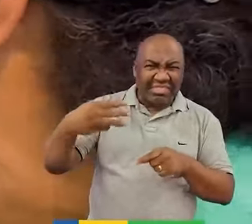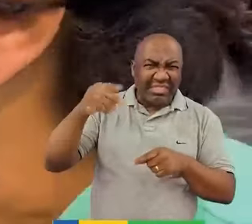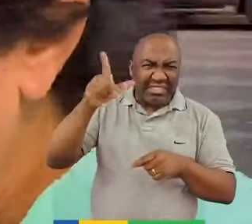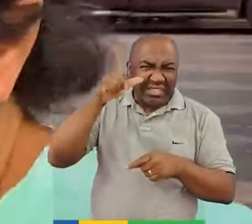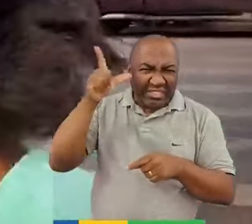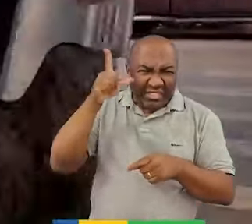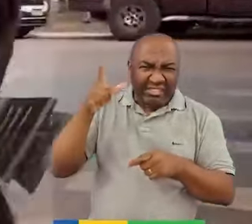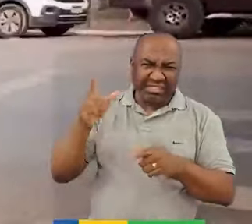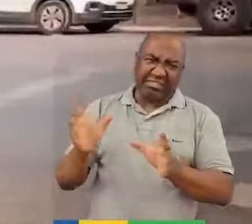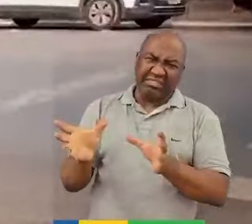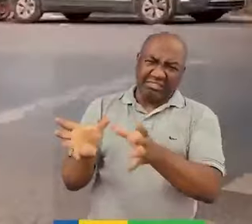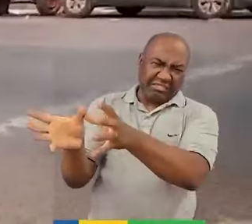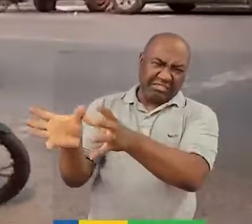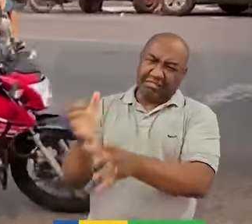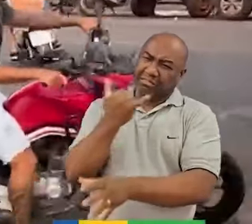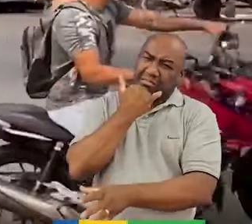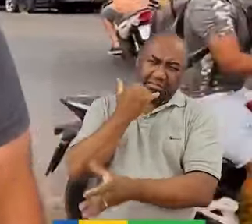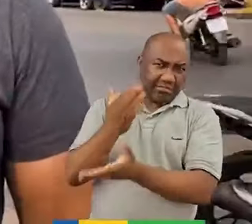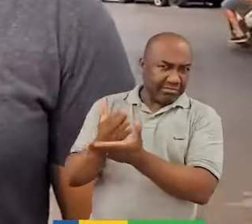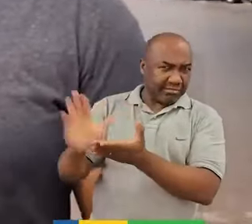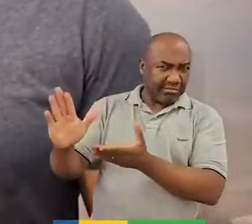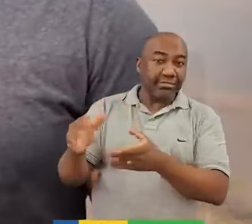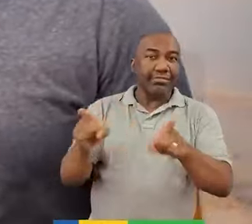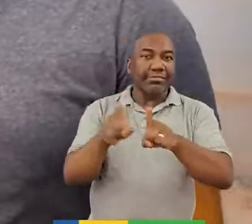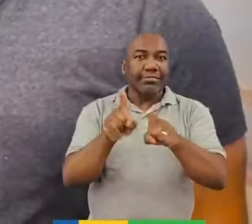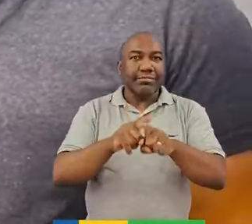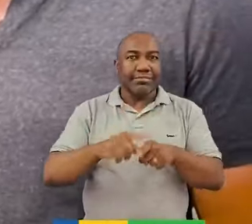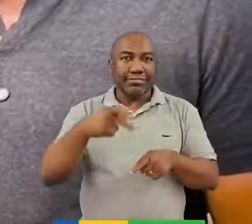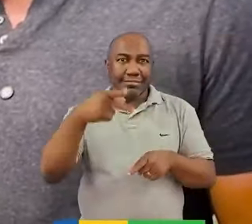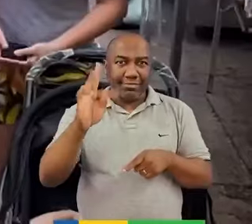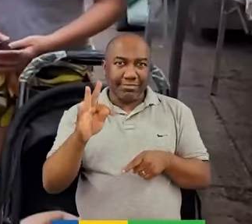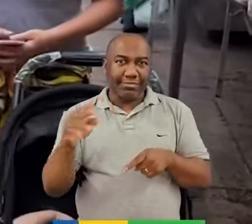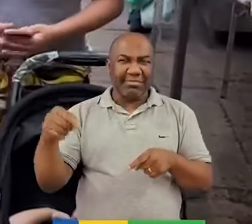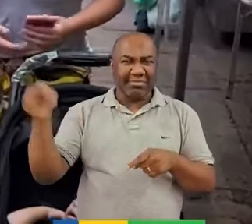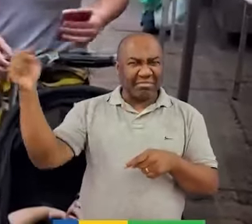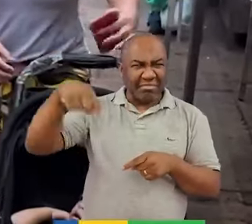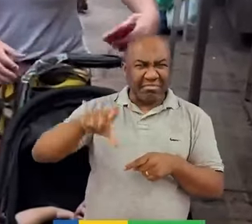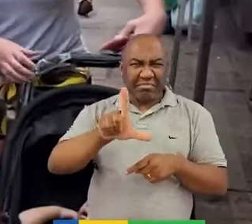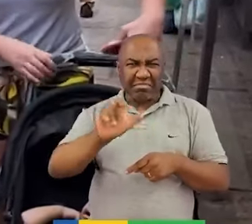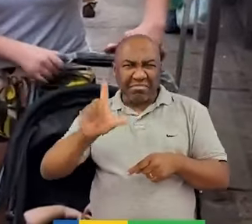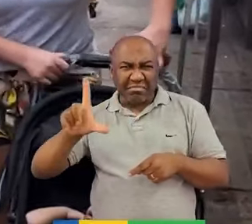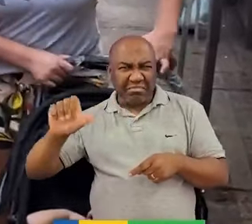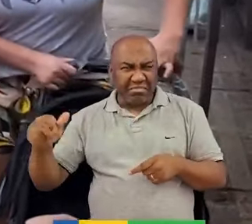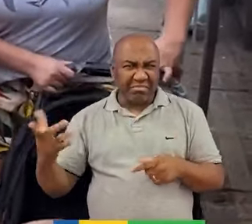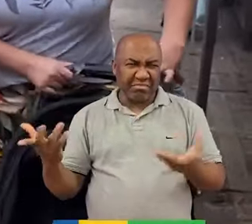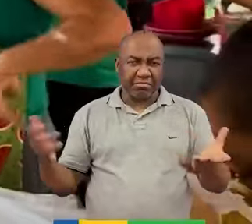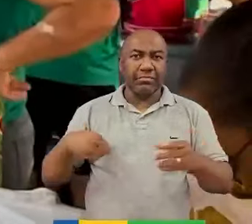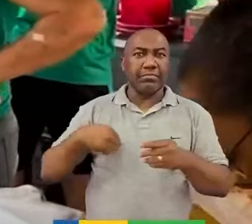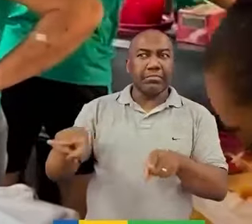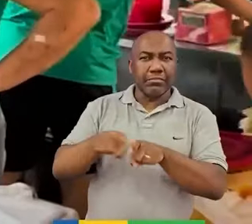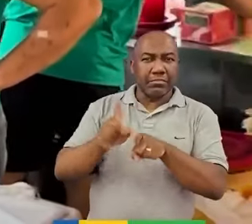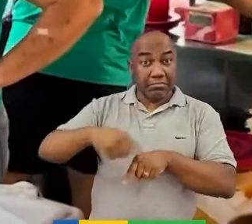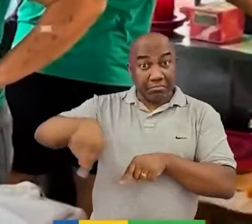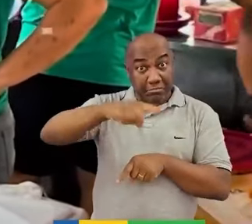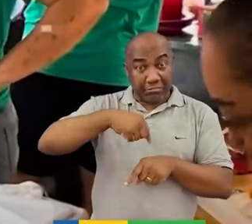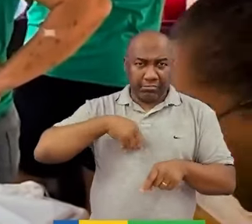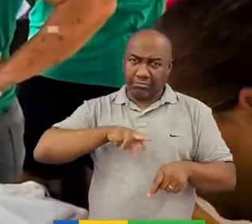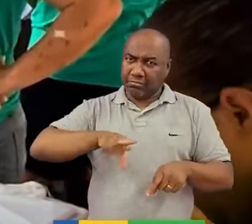partida de Lula. Tá certo. Porque se o 13 ganhar, o Lula vai estar aqui. Você não vai votar no PT com essa... Tá louco.